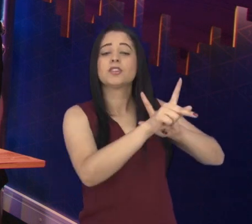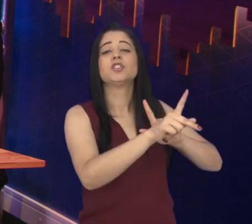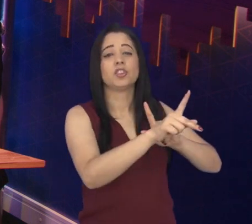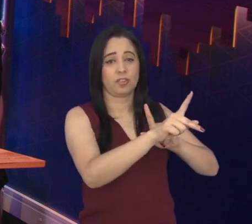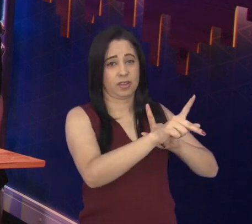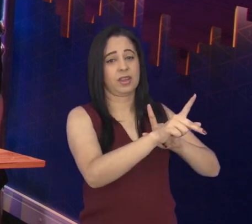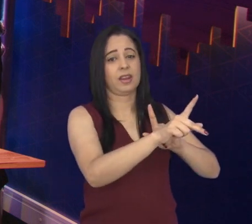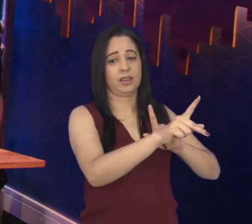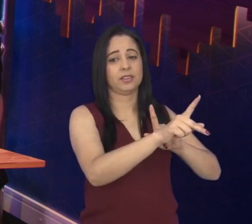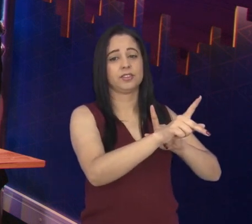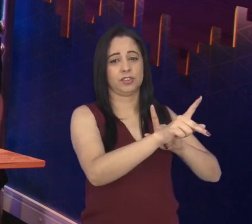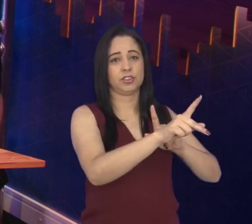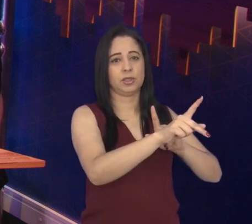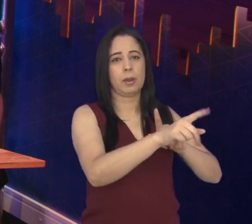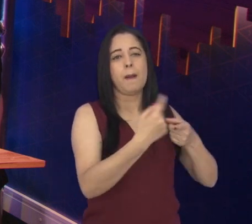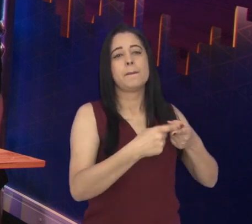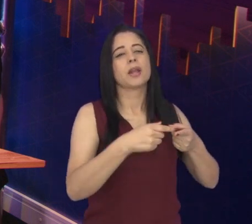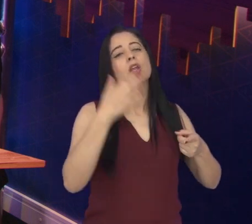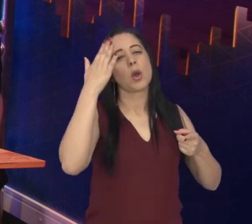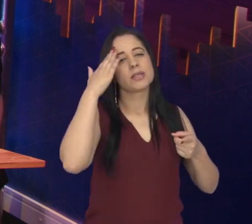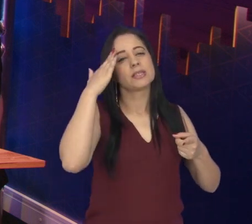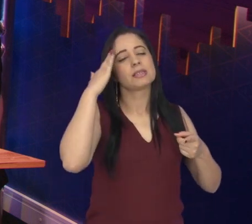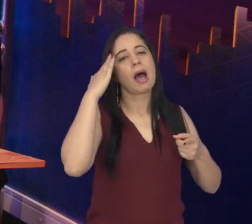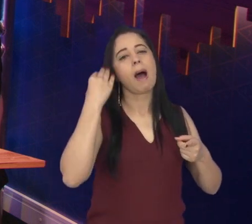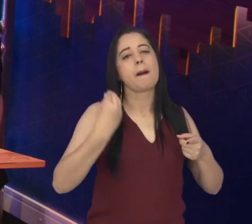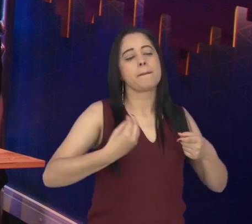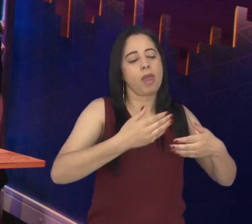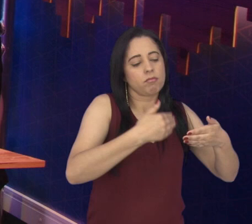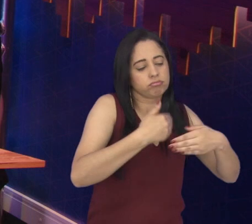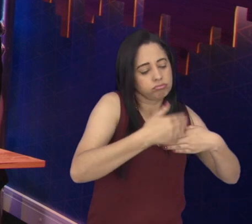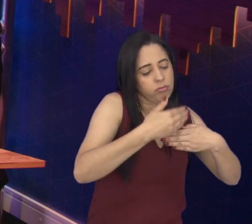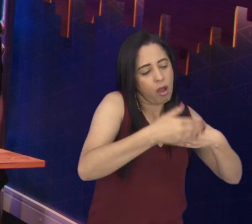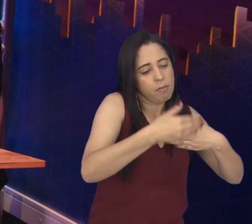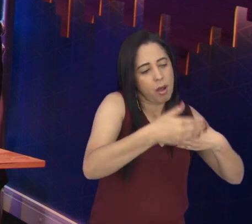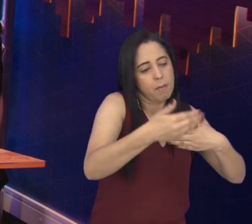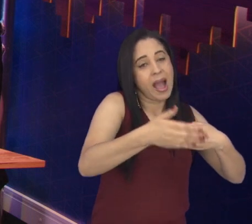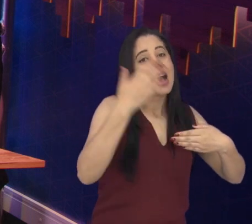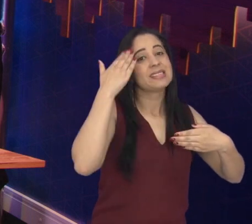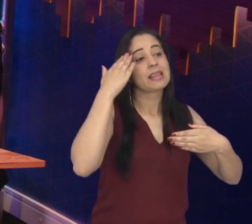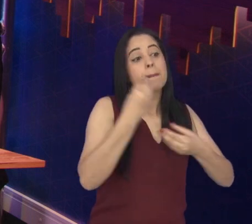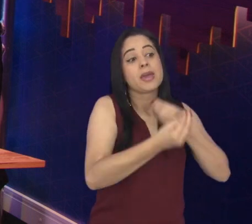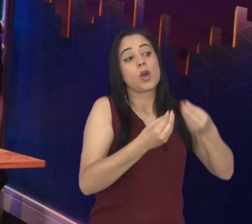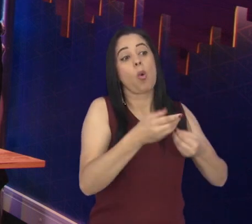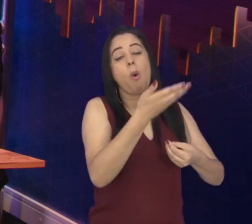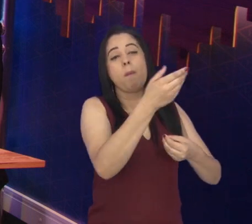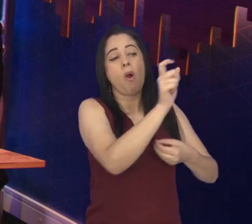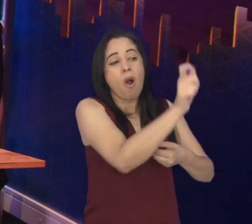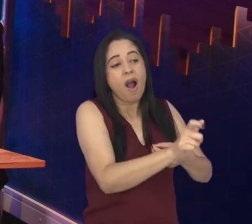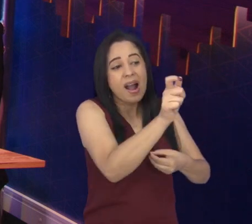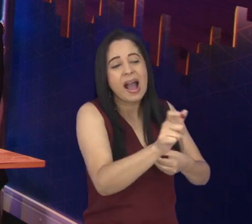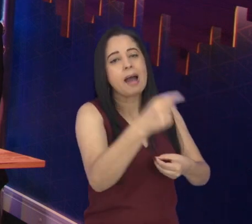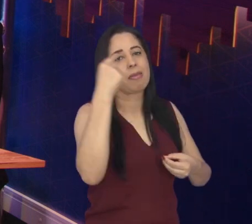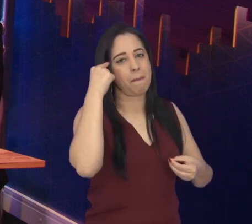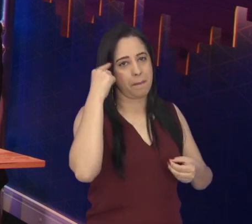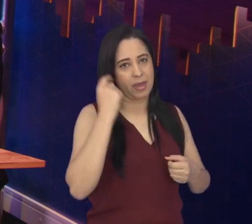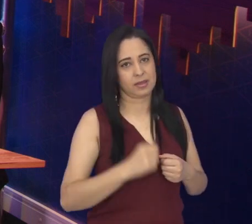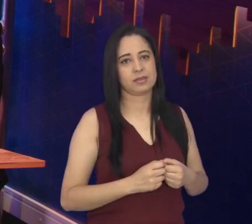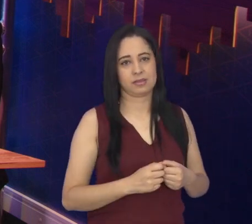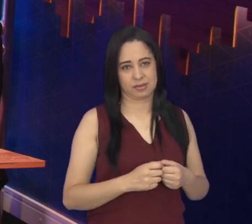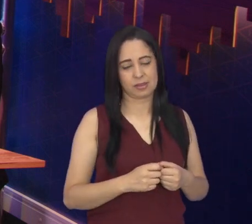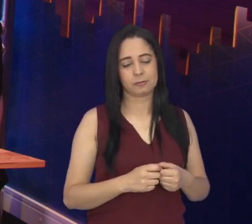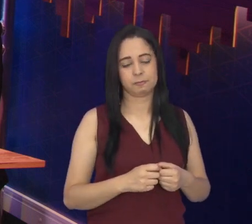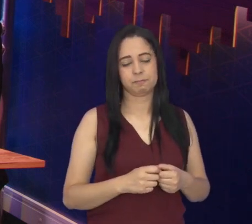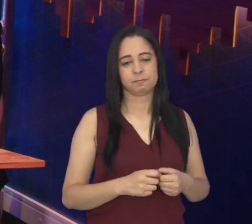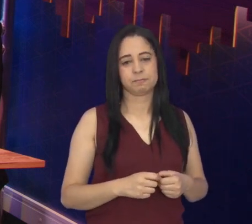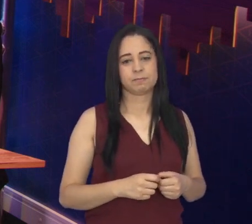diferente, né? Porque a gente sabe, a gente acompanha a trajetória, a história, a gente sabe o que eles estão pensando. Então a gente sabe o quanto é